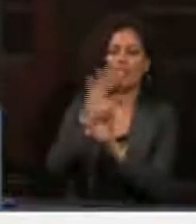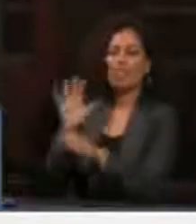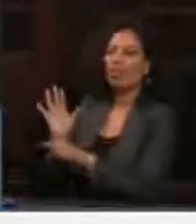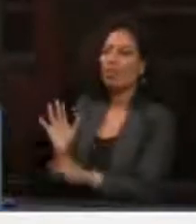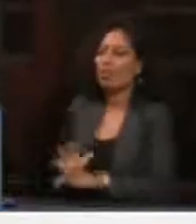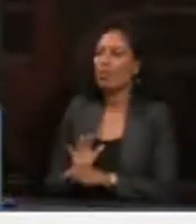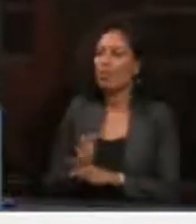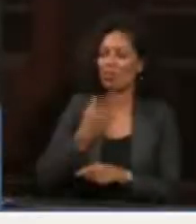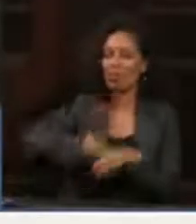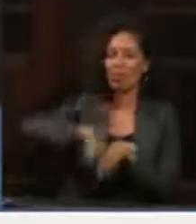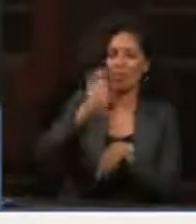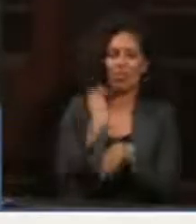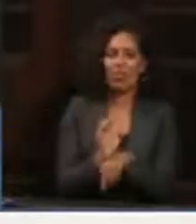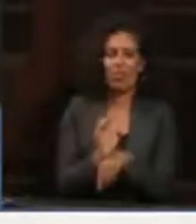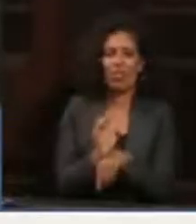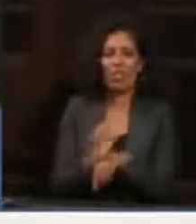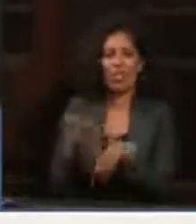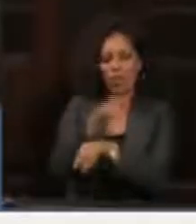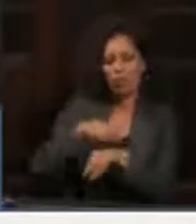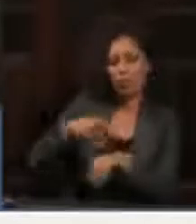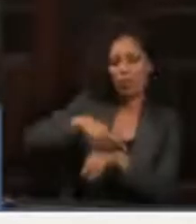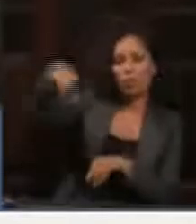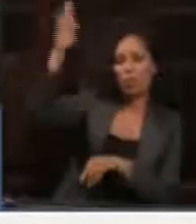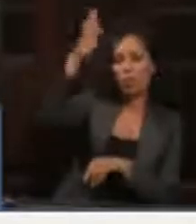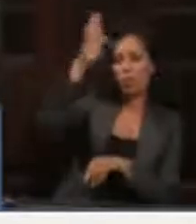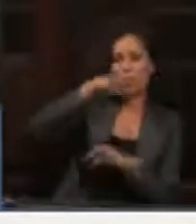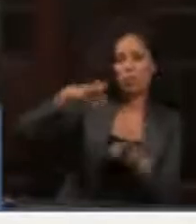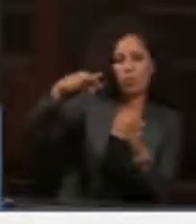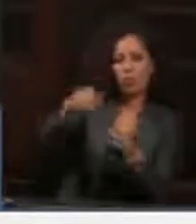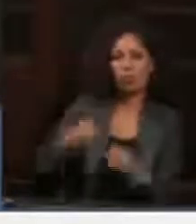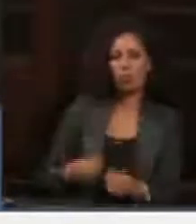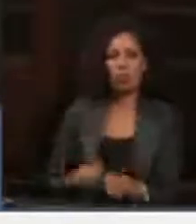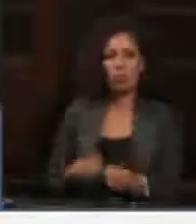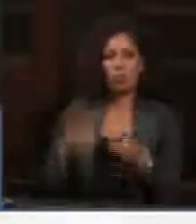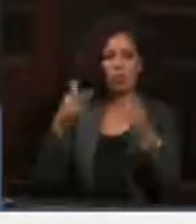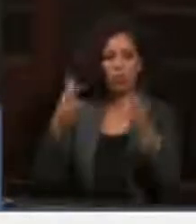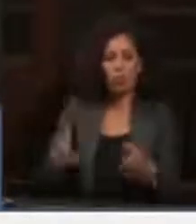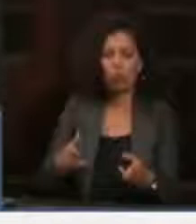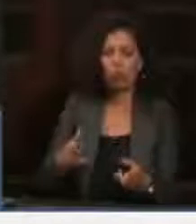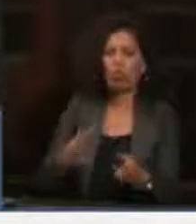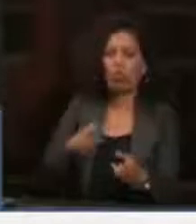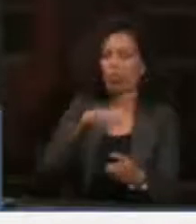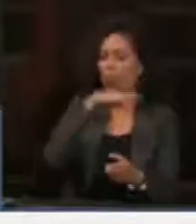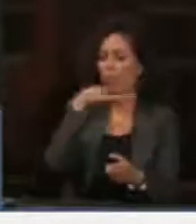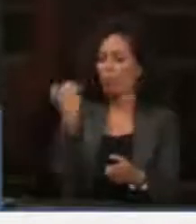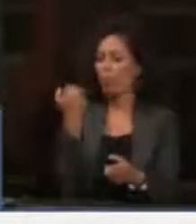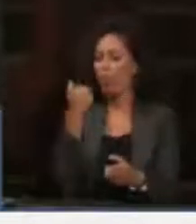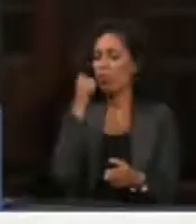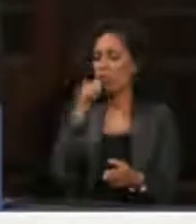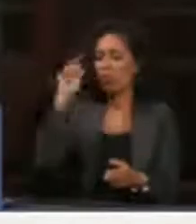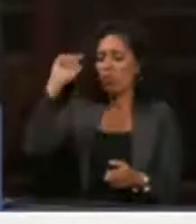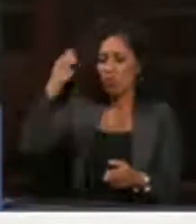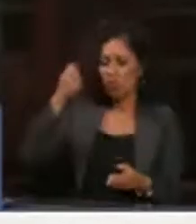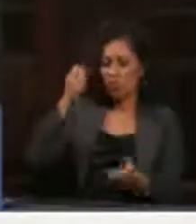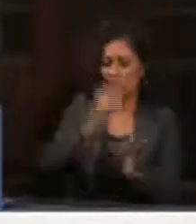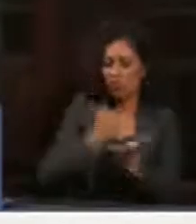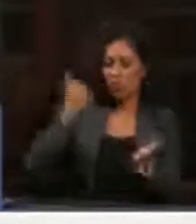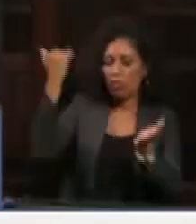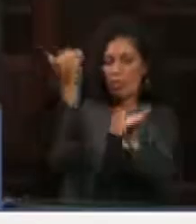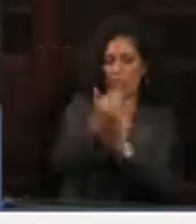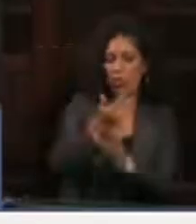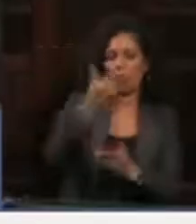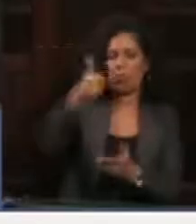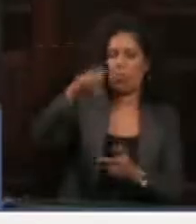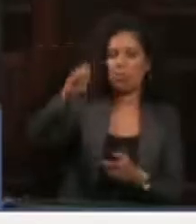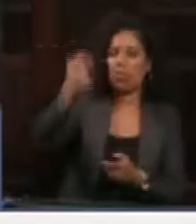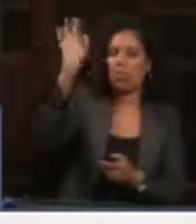Estado genocida muitas vezes não quer ver, como o próprio feminicídio de mulheres negras, que cresceu em